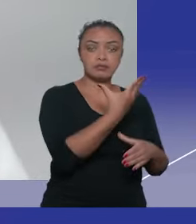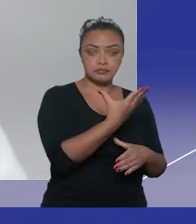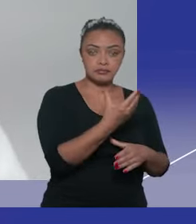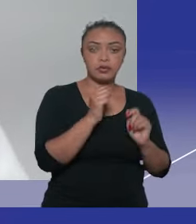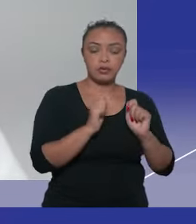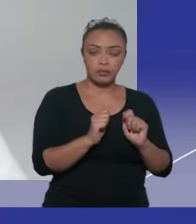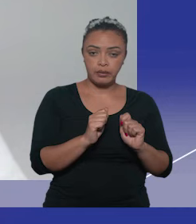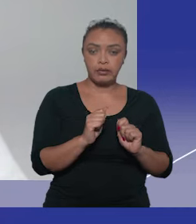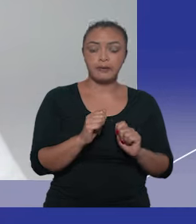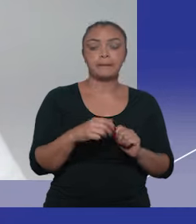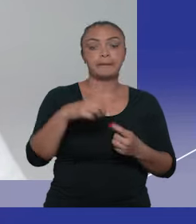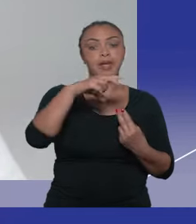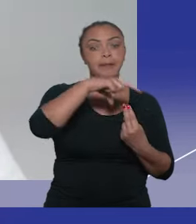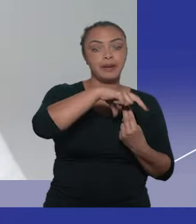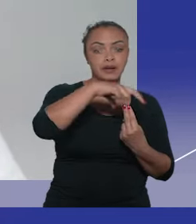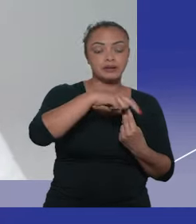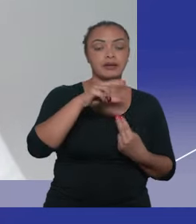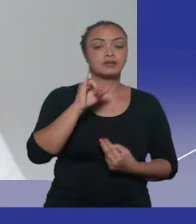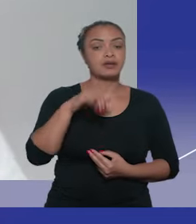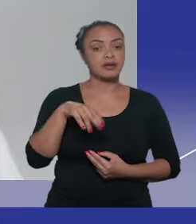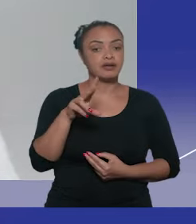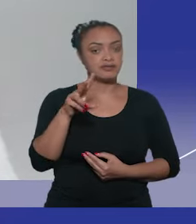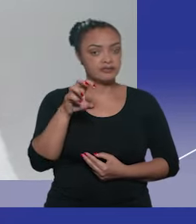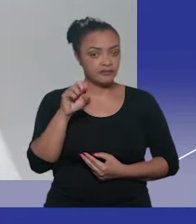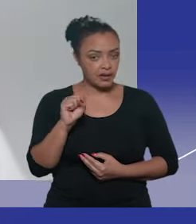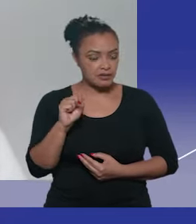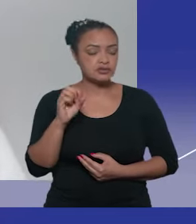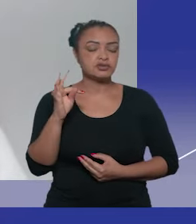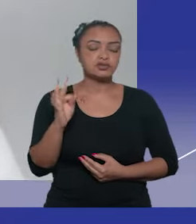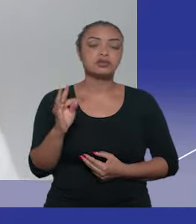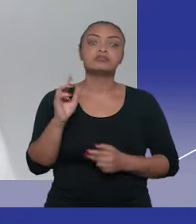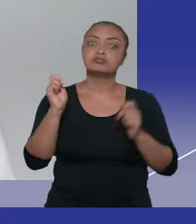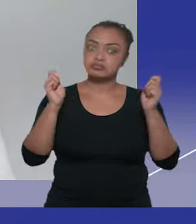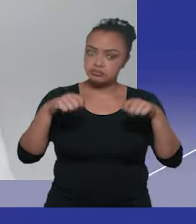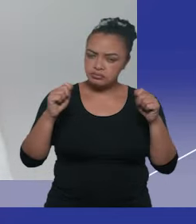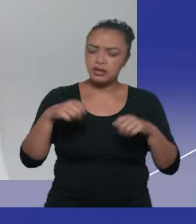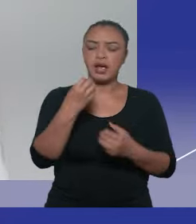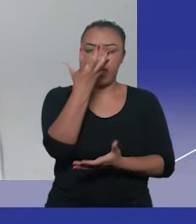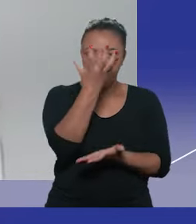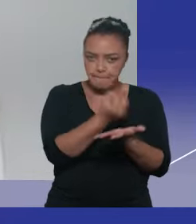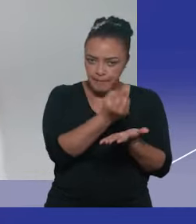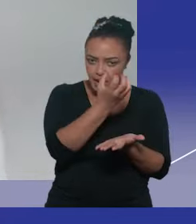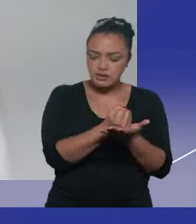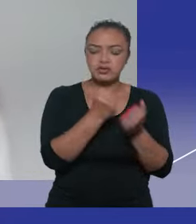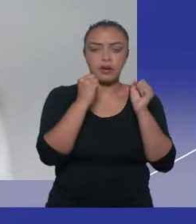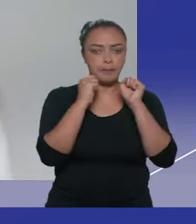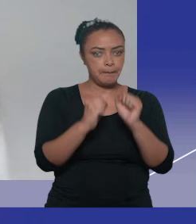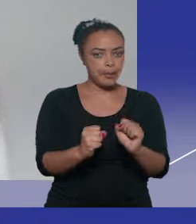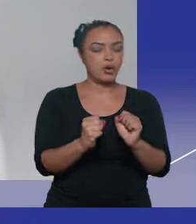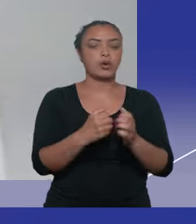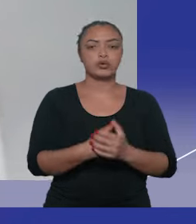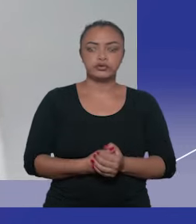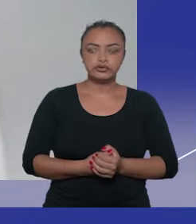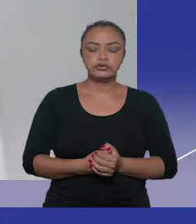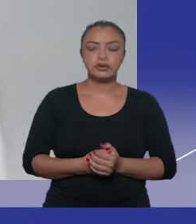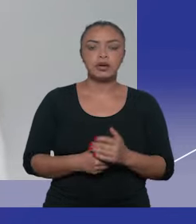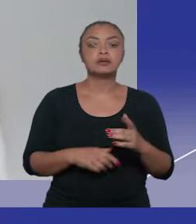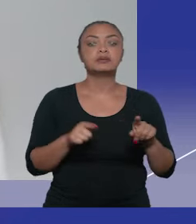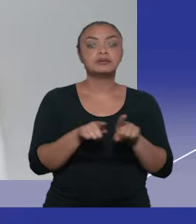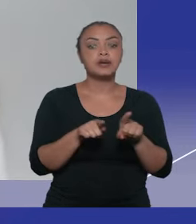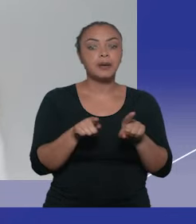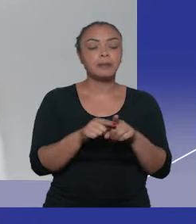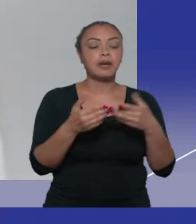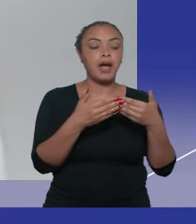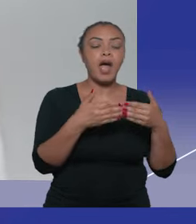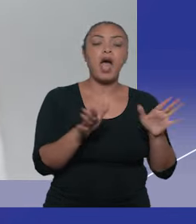investir fora do Brasil. Então, a gente criou a plataforma digital, que a gente chama de Bradesco Invest US. Que dá até para baixar já,